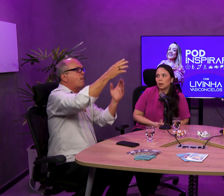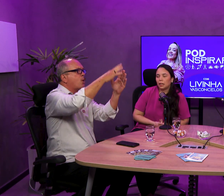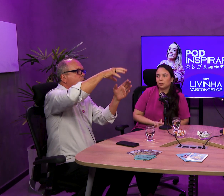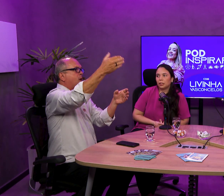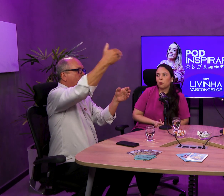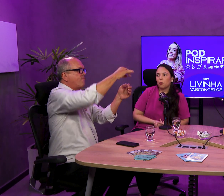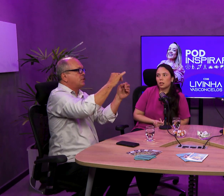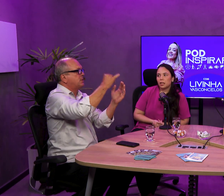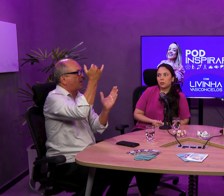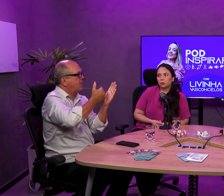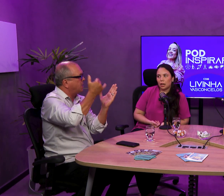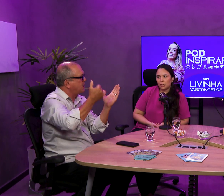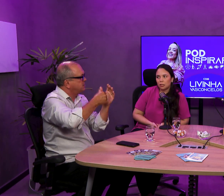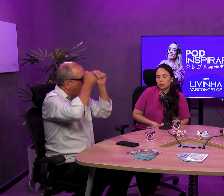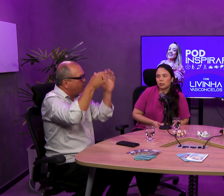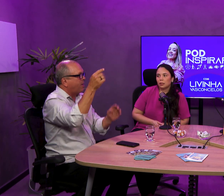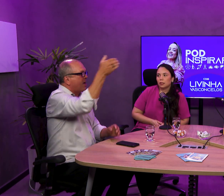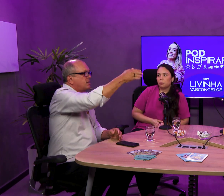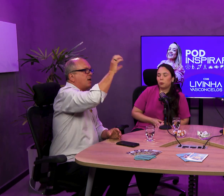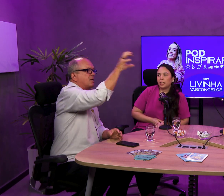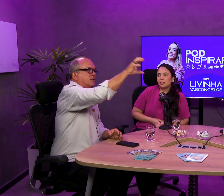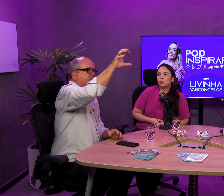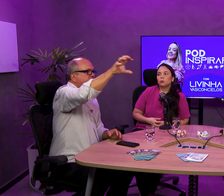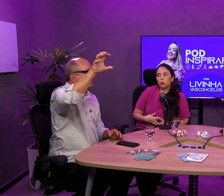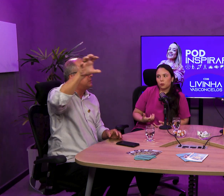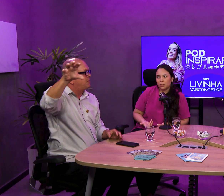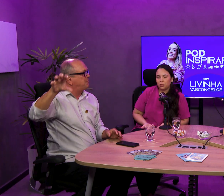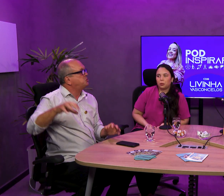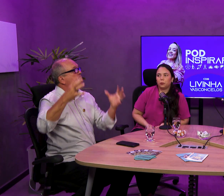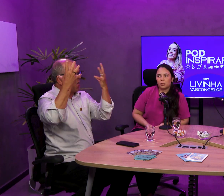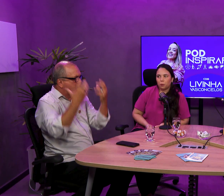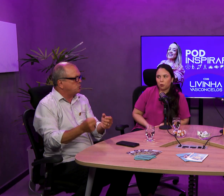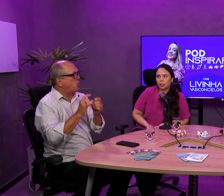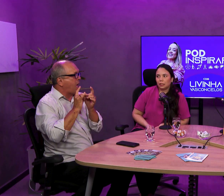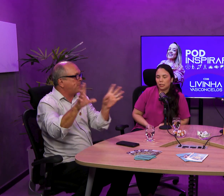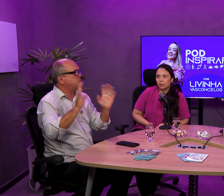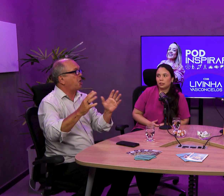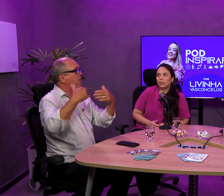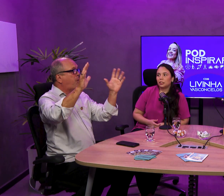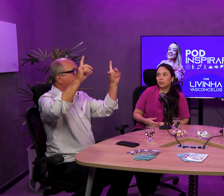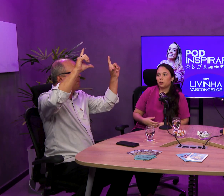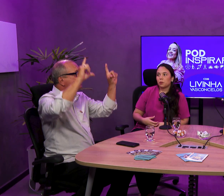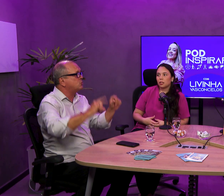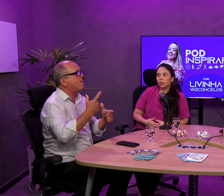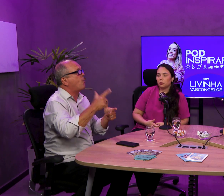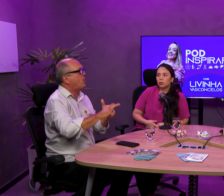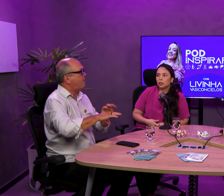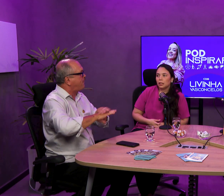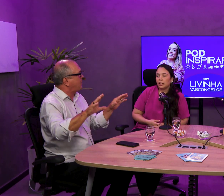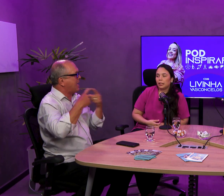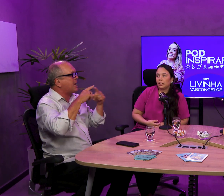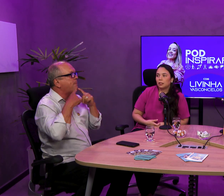um trabalho, né, com as regionais, porque são 12 distribuídas por Fortaleza. E a gente